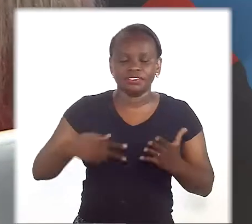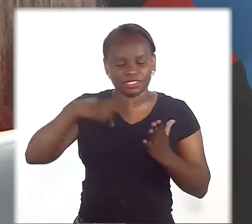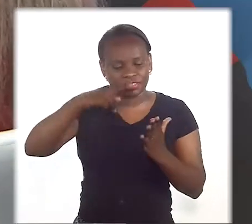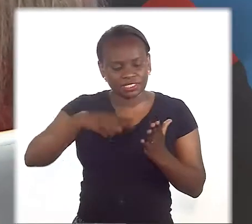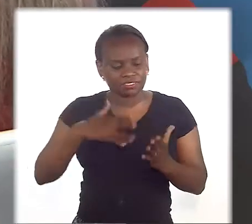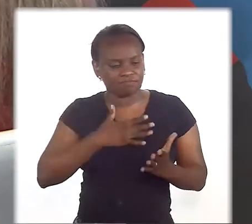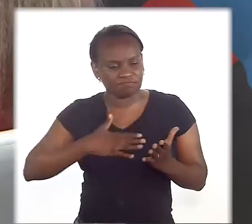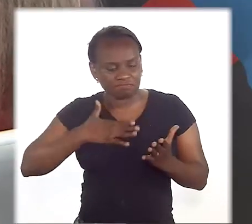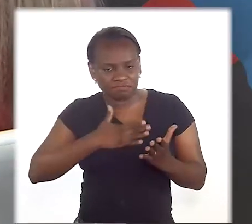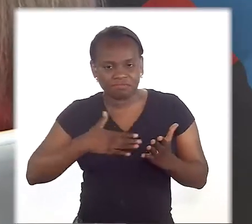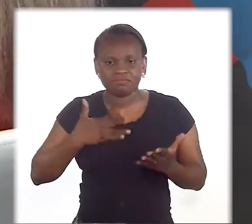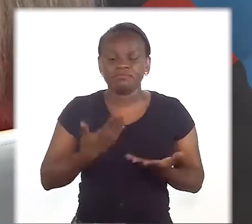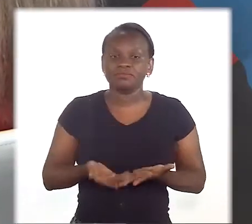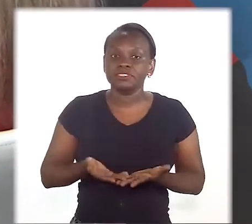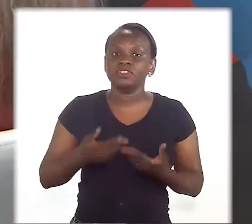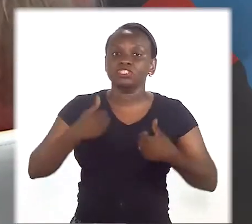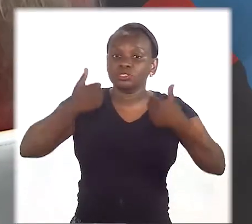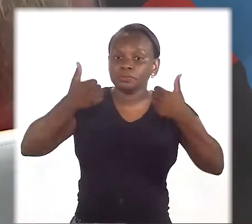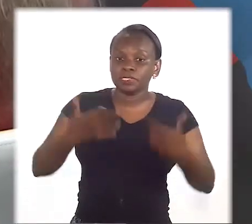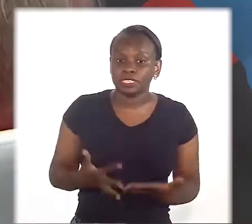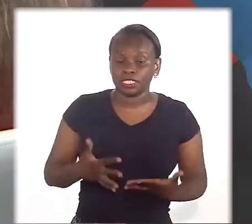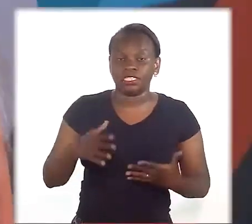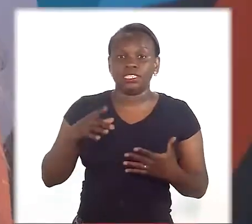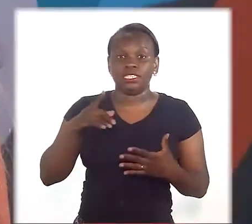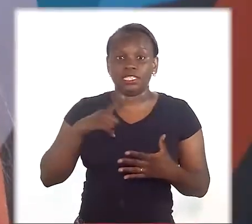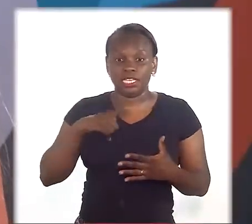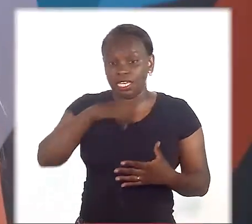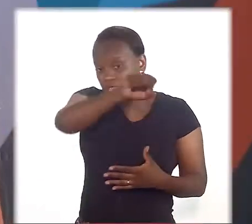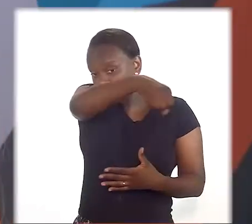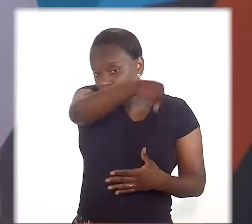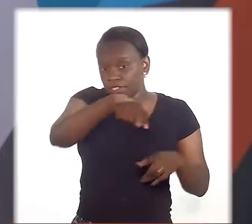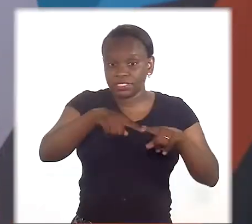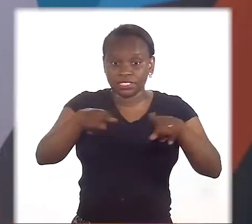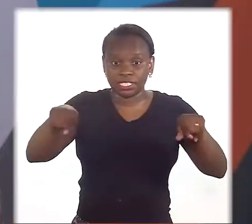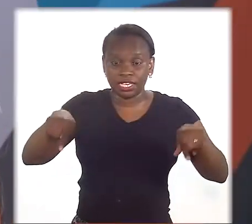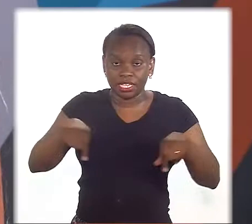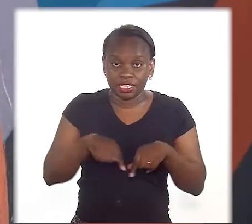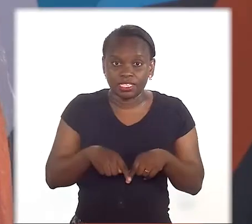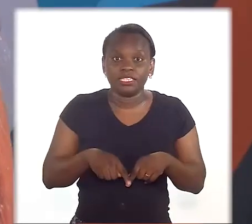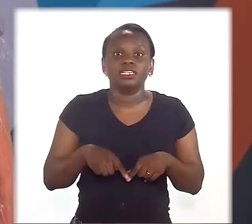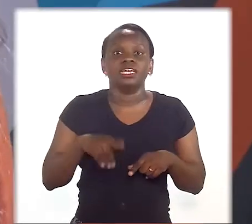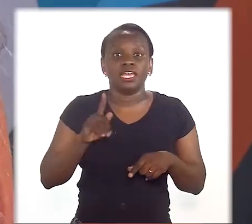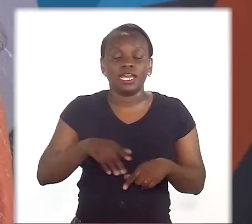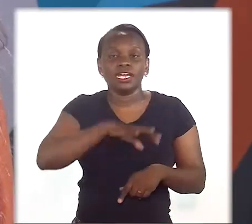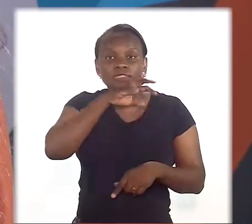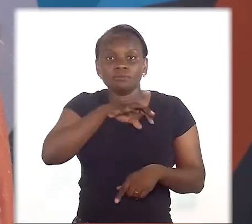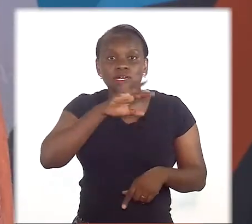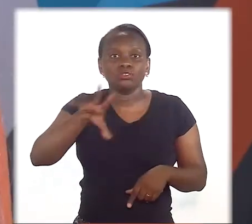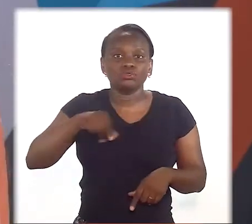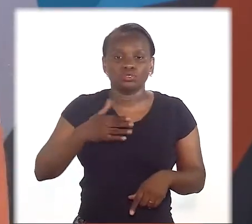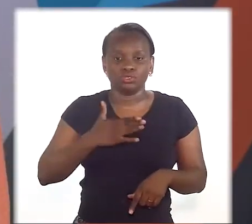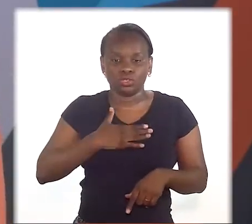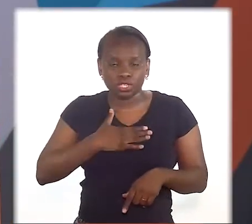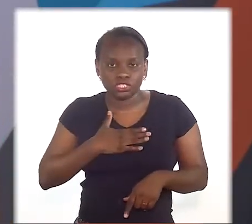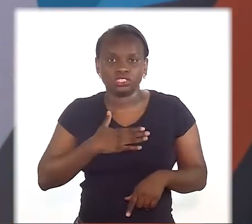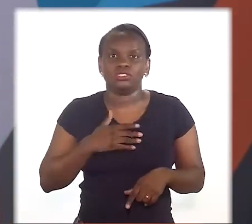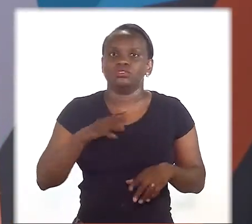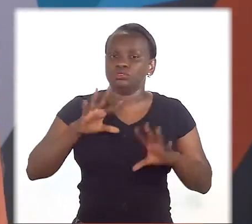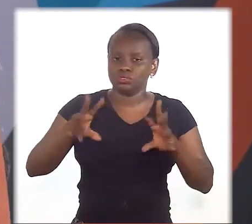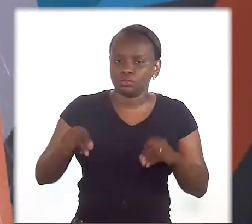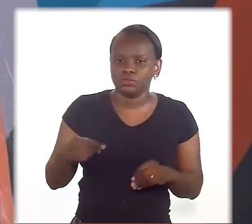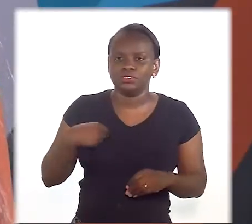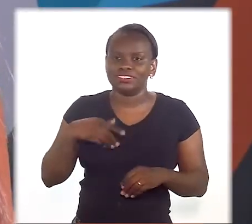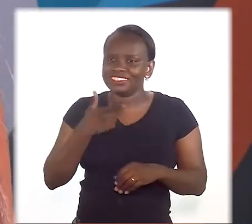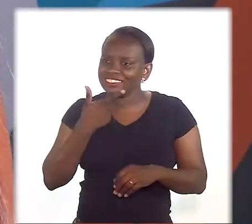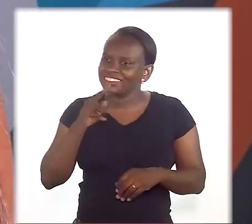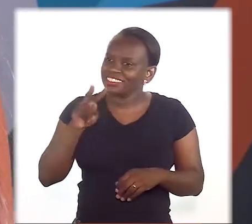leve, muito agradável a leitura. Ele descreve que ter um elefante na sala é algo que é um animal querido, todo mundo gosta,